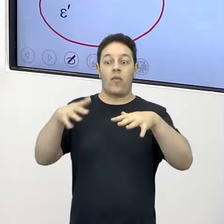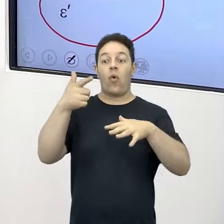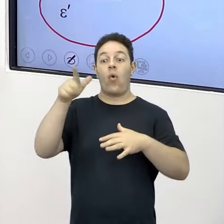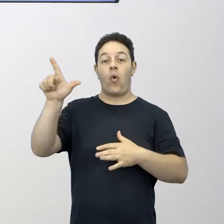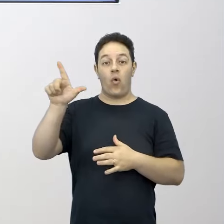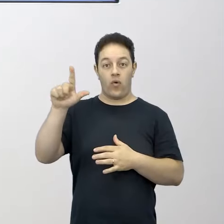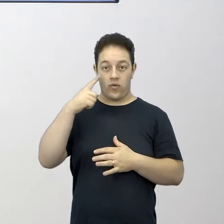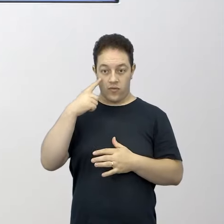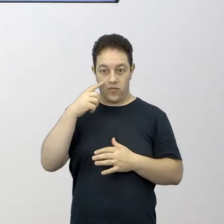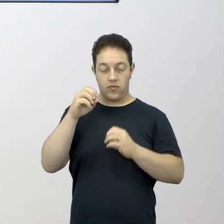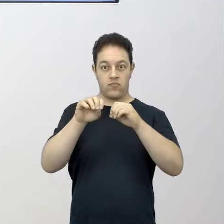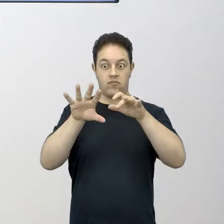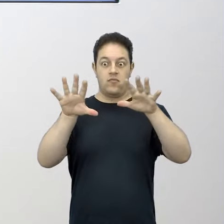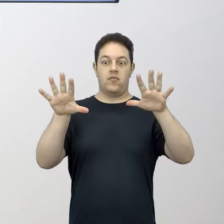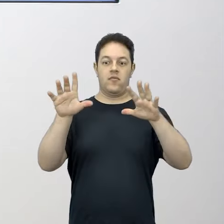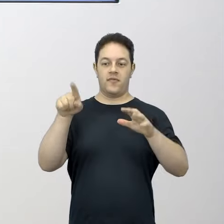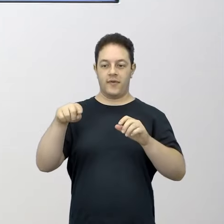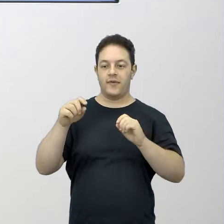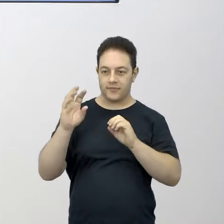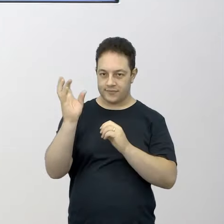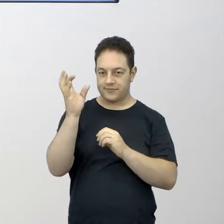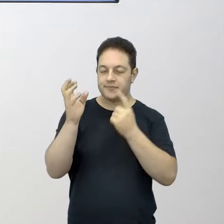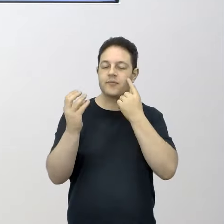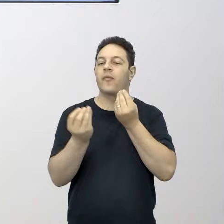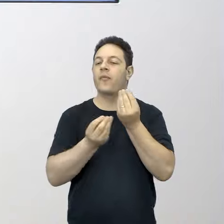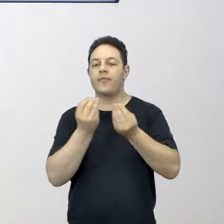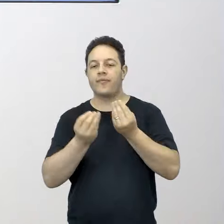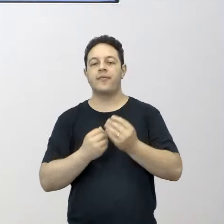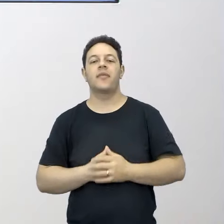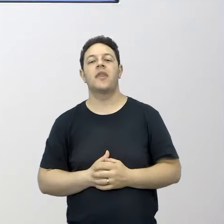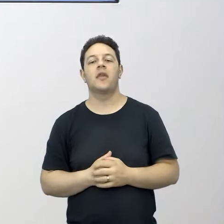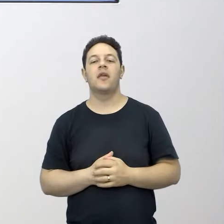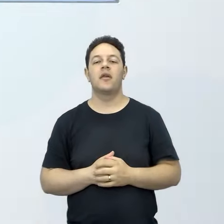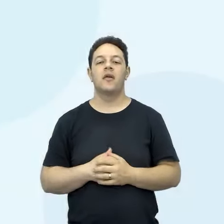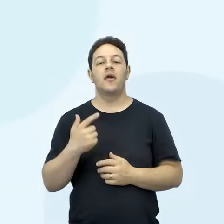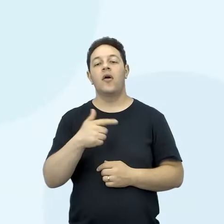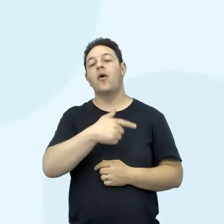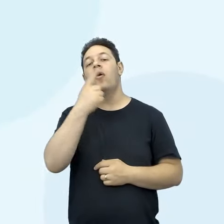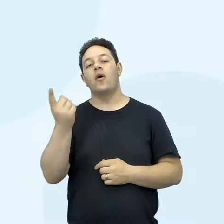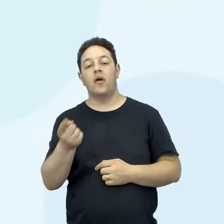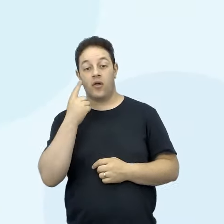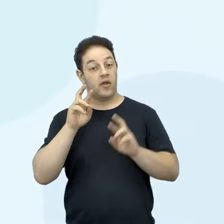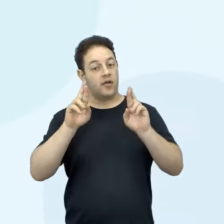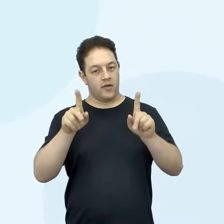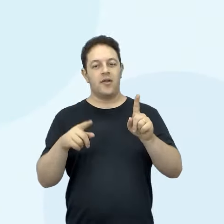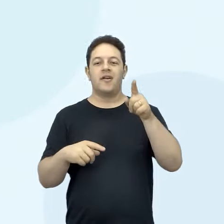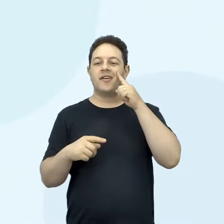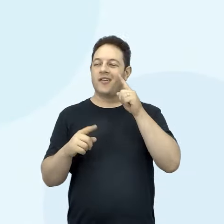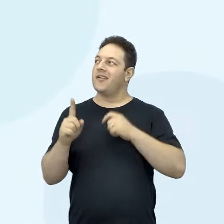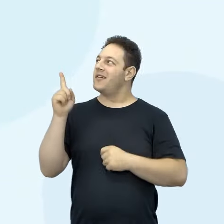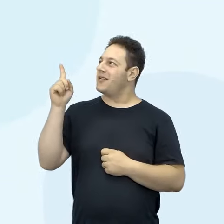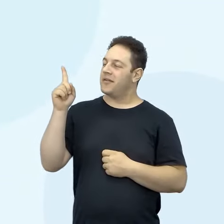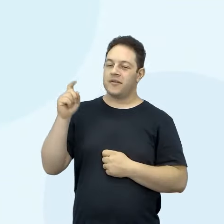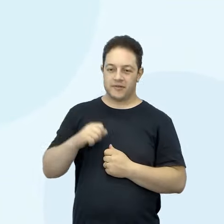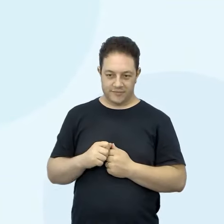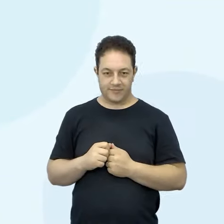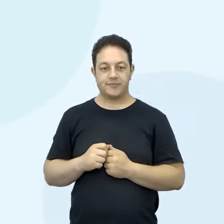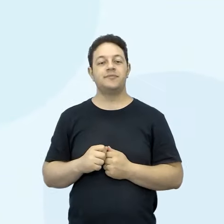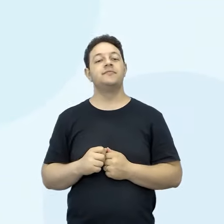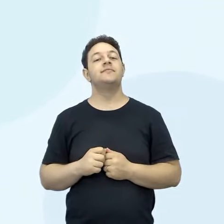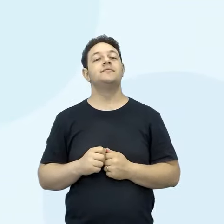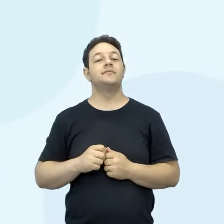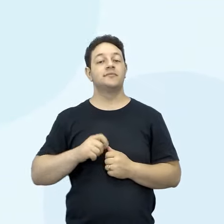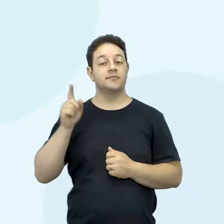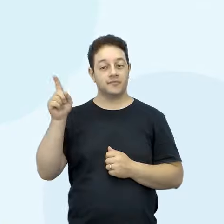agora com a lâmpada fluorescente para ver o que dá, né? Na lâmpada fluorescente a conversa é diferente. Na tela, de novo, com você, ó. Na